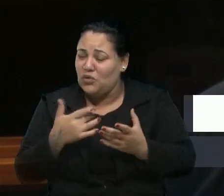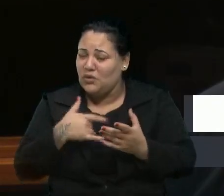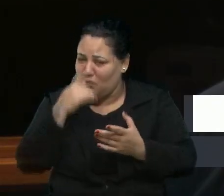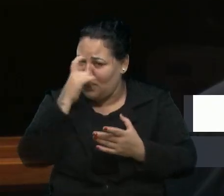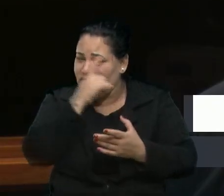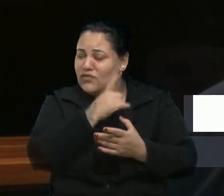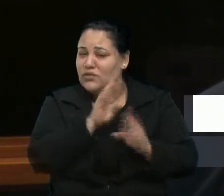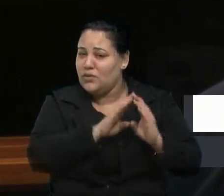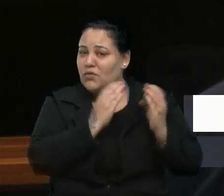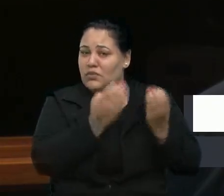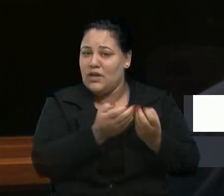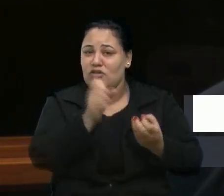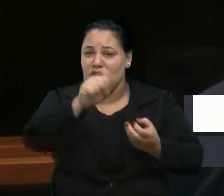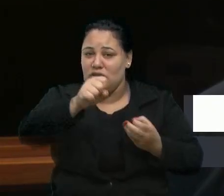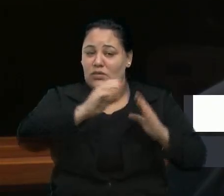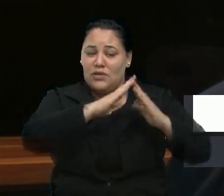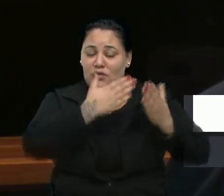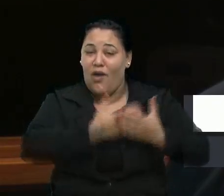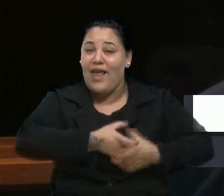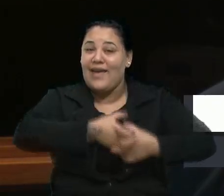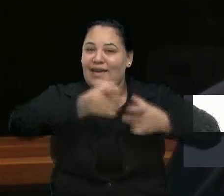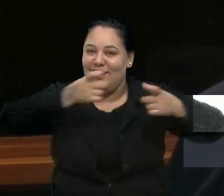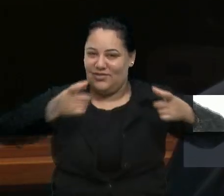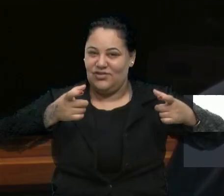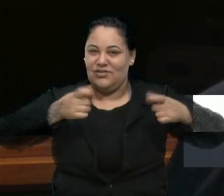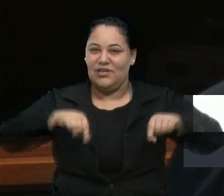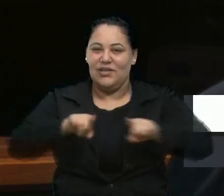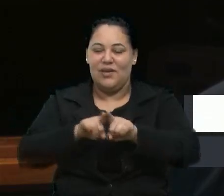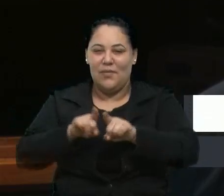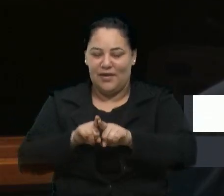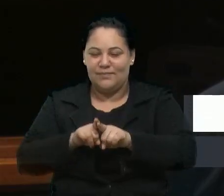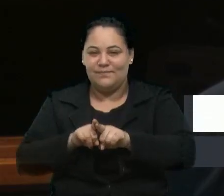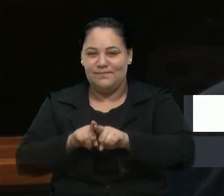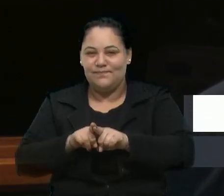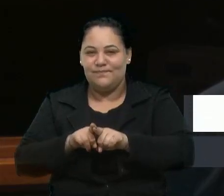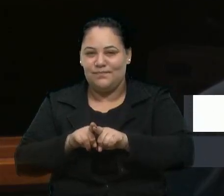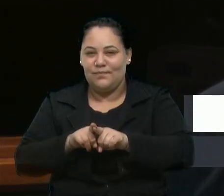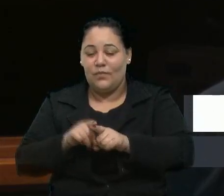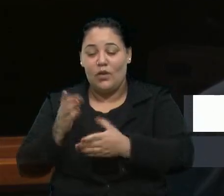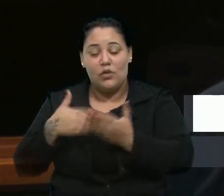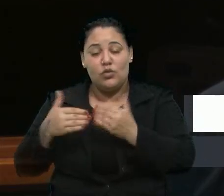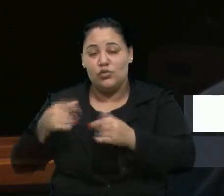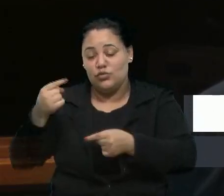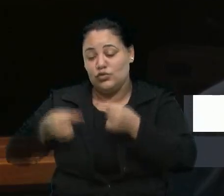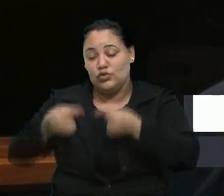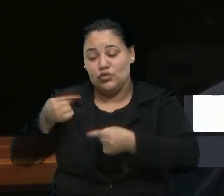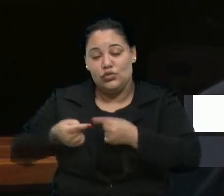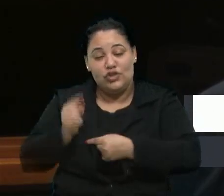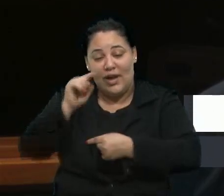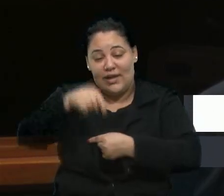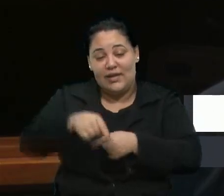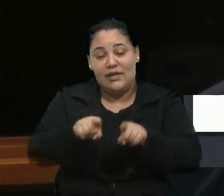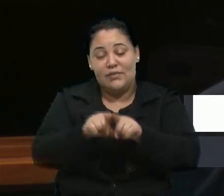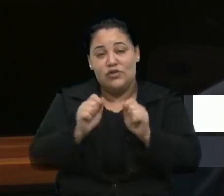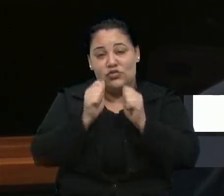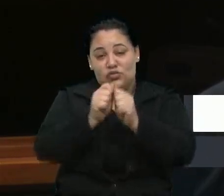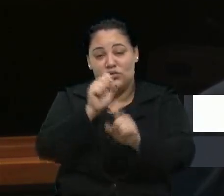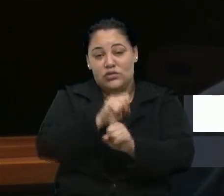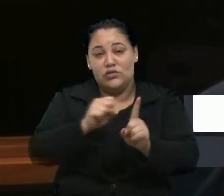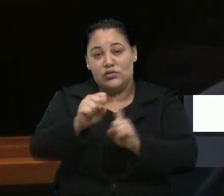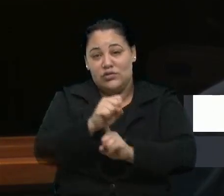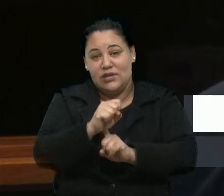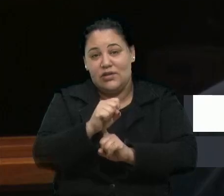aquela comunidade, uma escola grande, e, ao mesmo tempo, tudo que se discute aqui e na sociedade, da importância